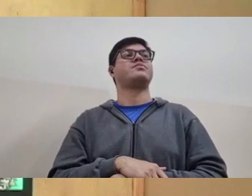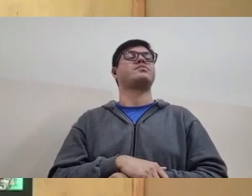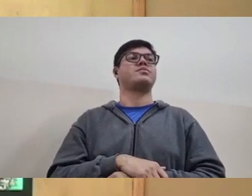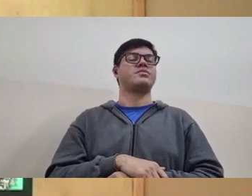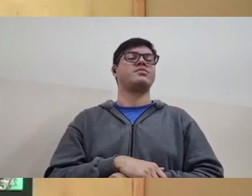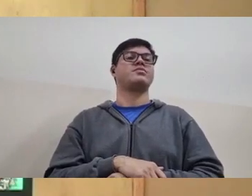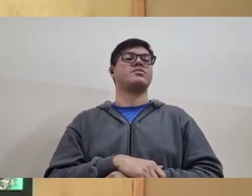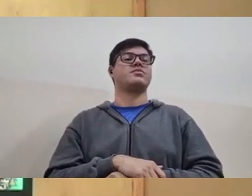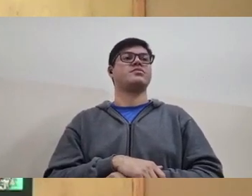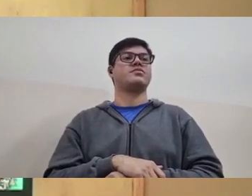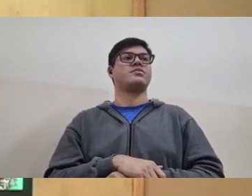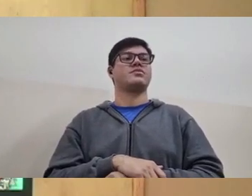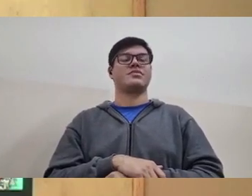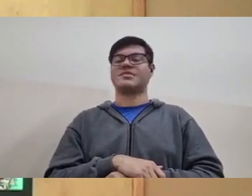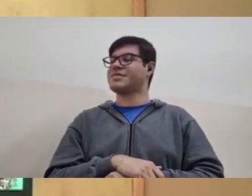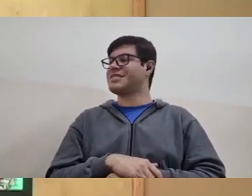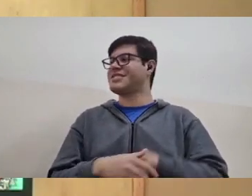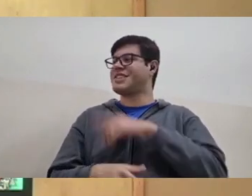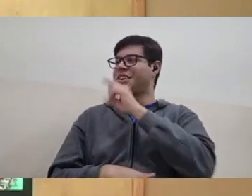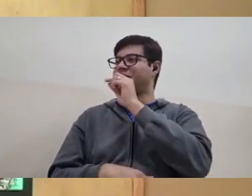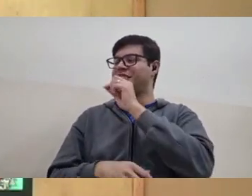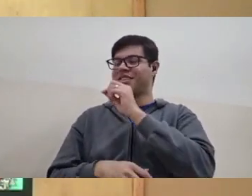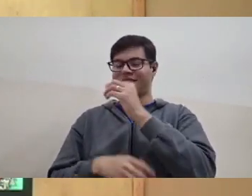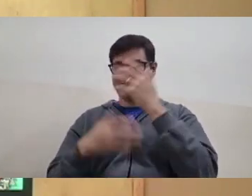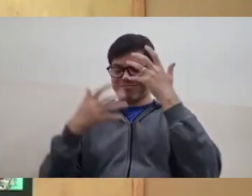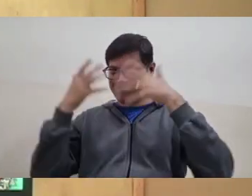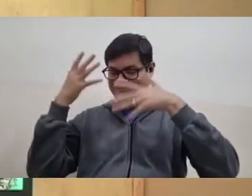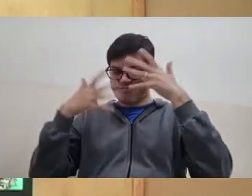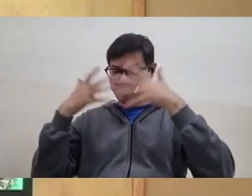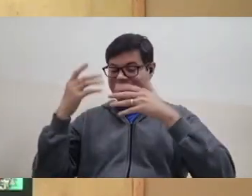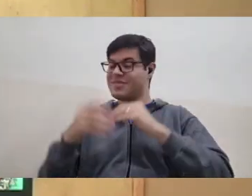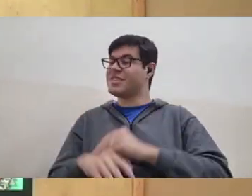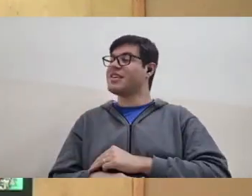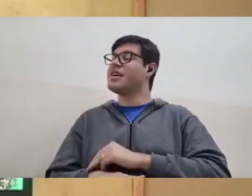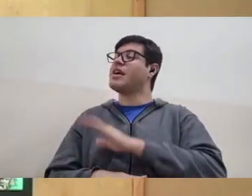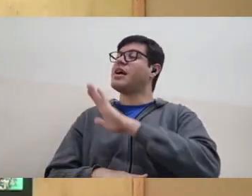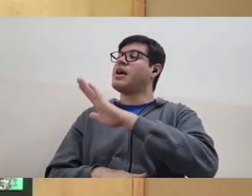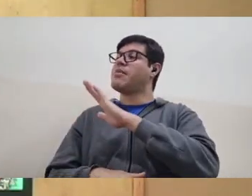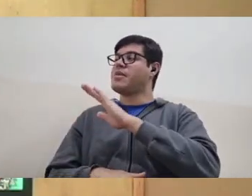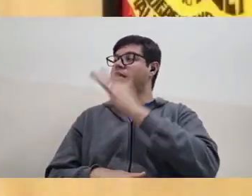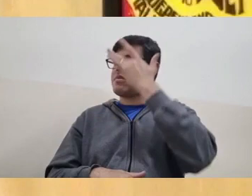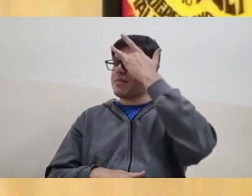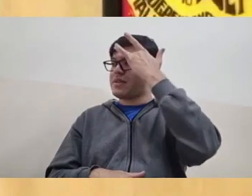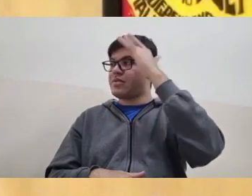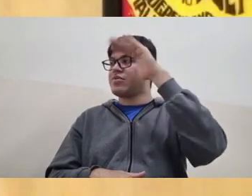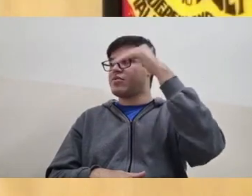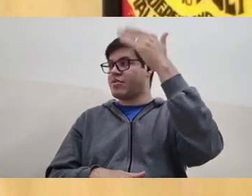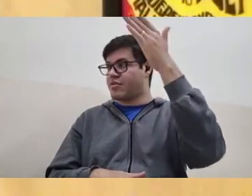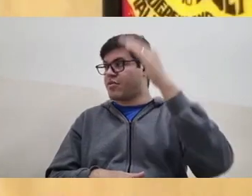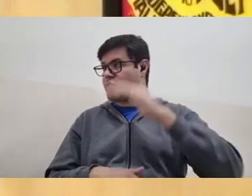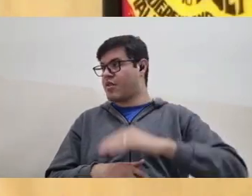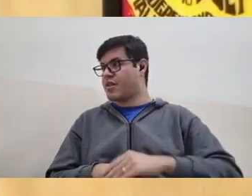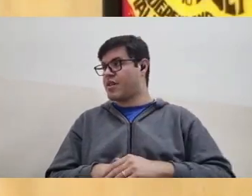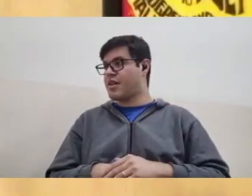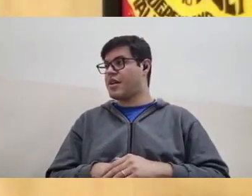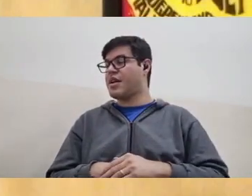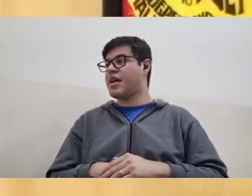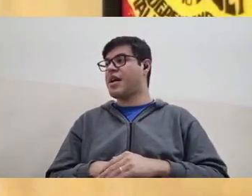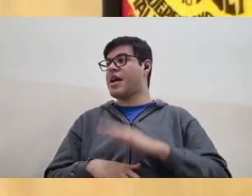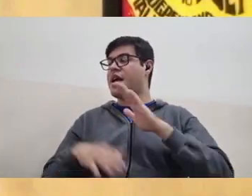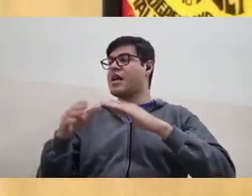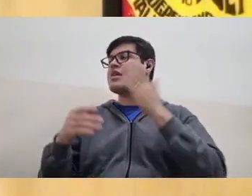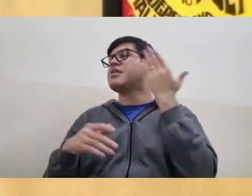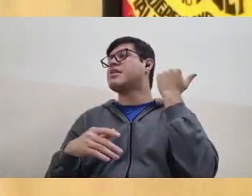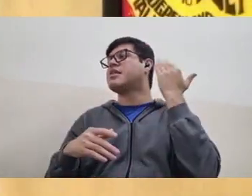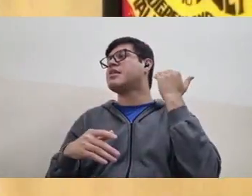Psirídeos. Psitacídeo é passarinho, pô. E é gozado que vinha um pessoal de fora aqui, eu me lembro lá no Versalhes,